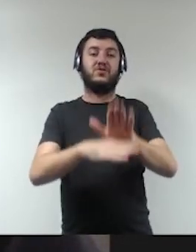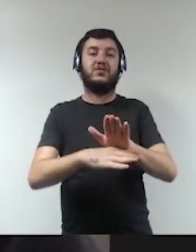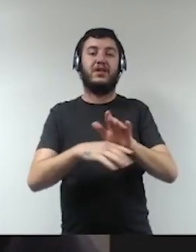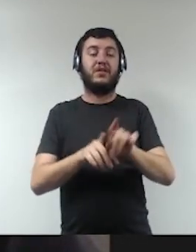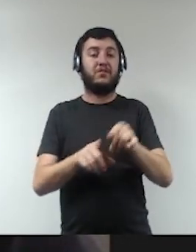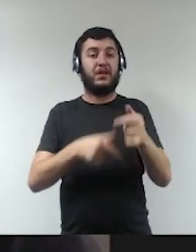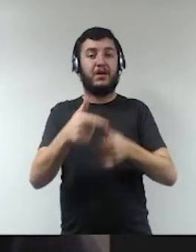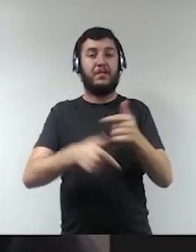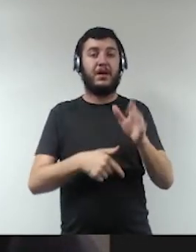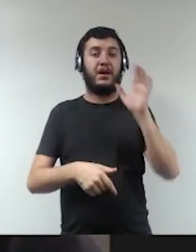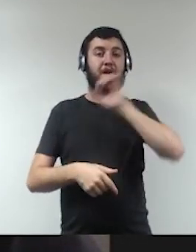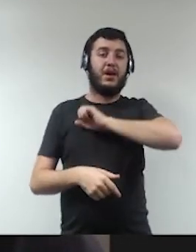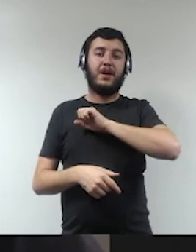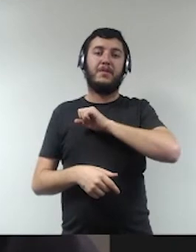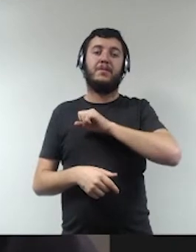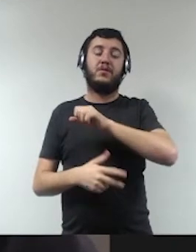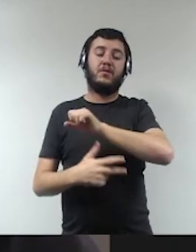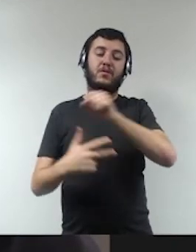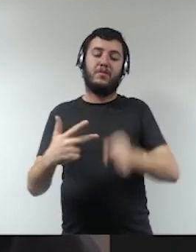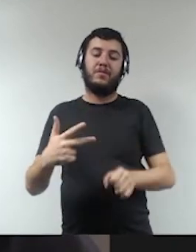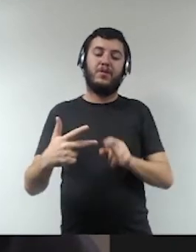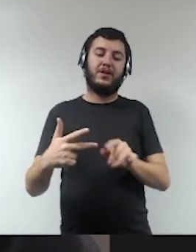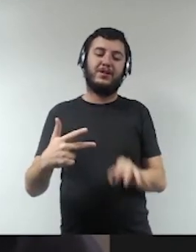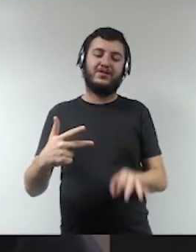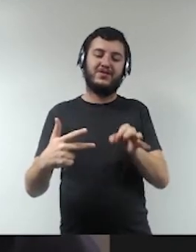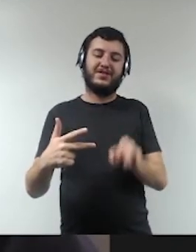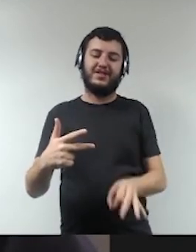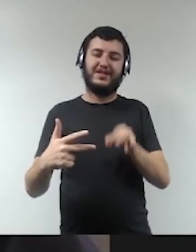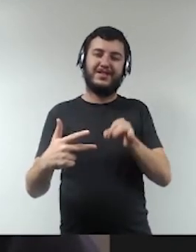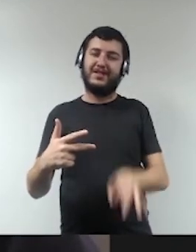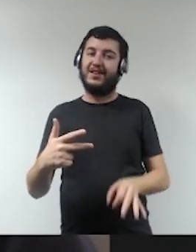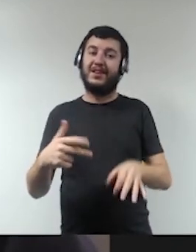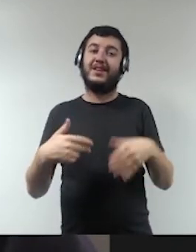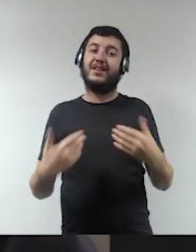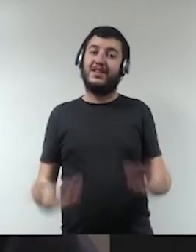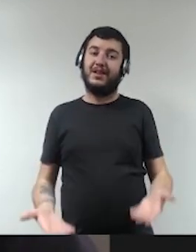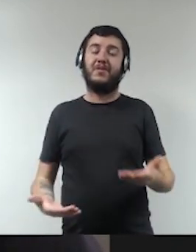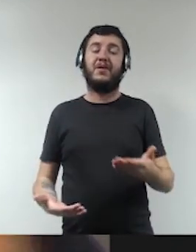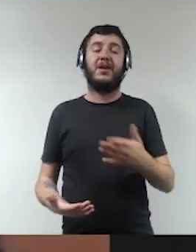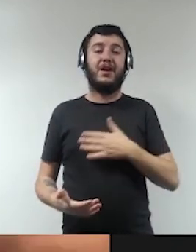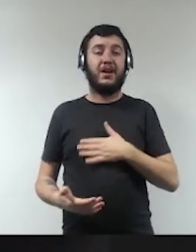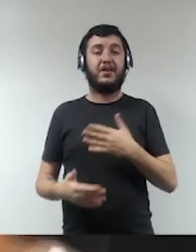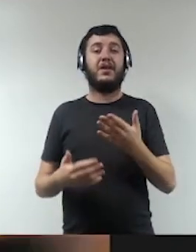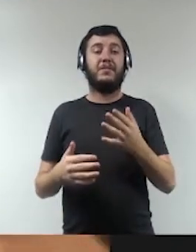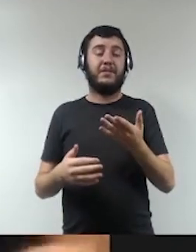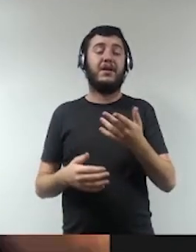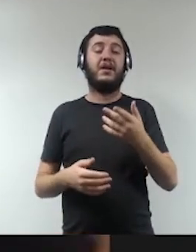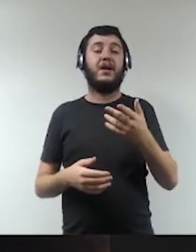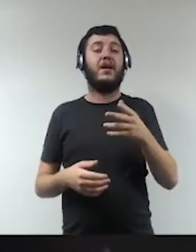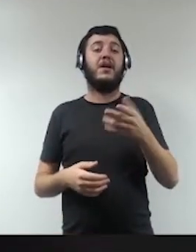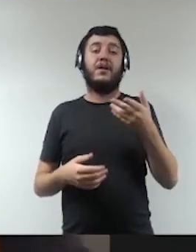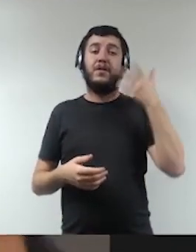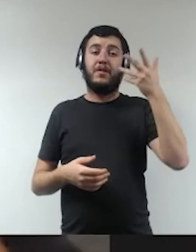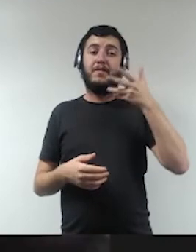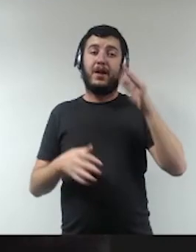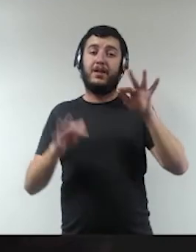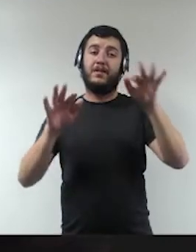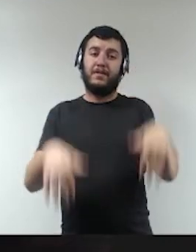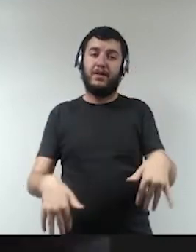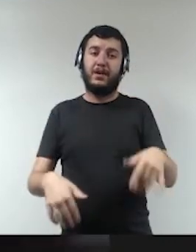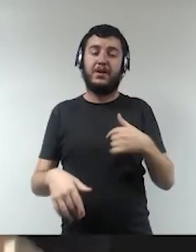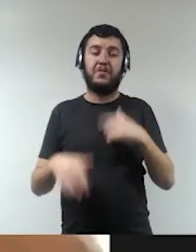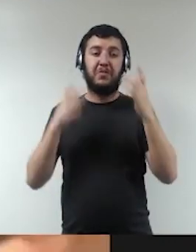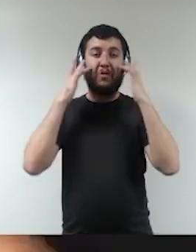por parte do Poder Judiciário. Eram essas as minhas considerações, doutora. Eu não sei o do tempo, então eu estou falando